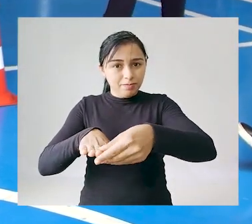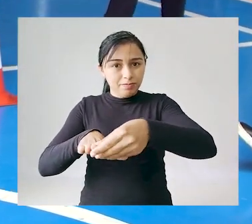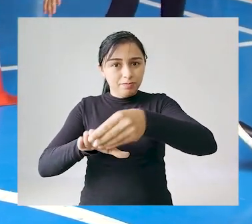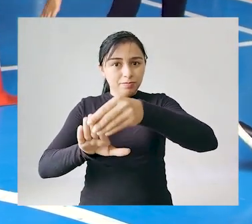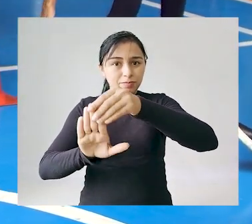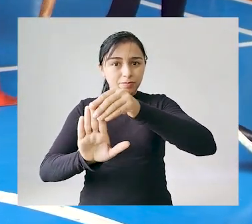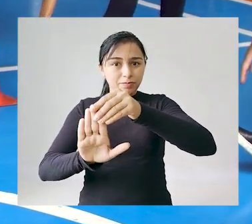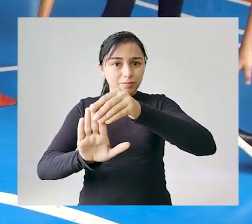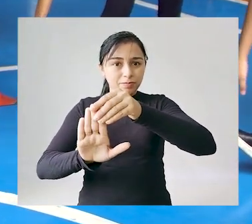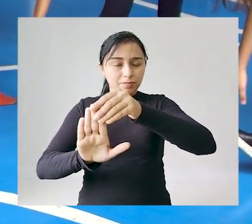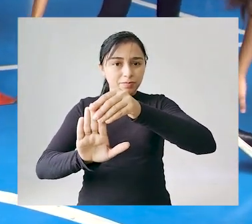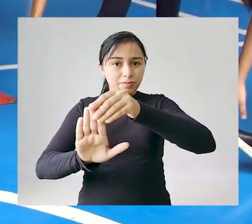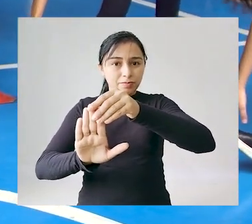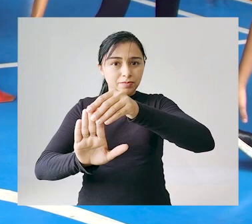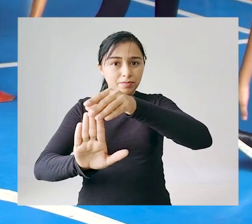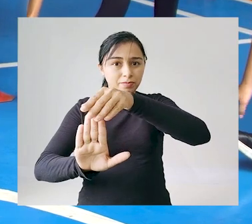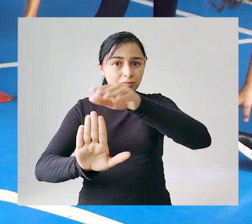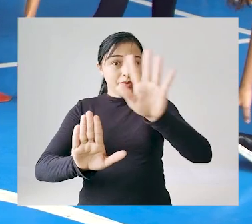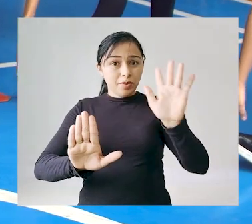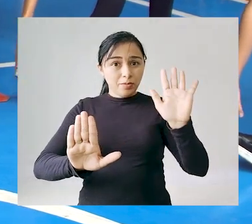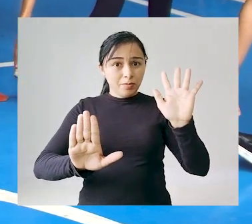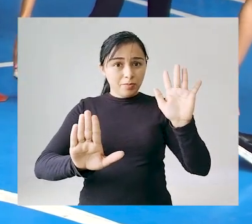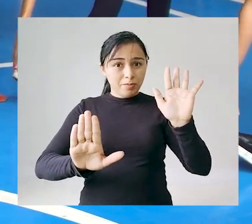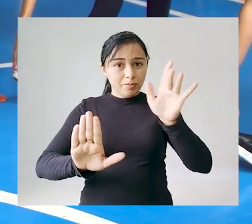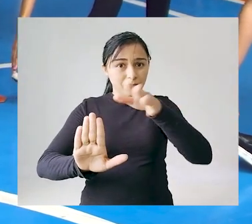ó. Mão na ponta do pé.